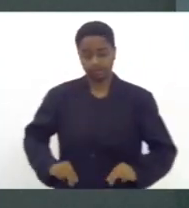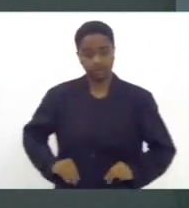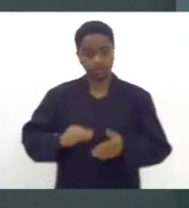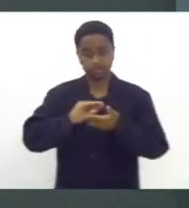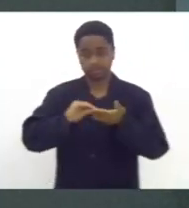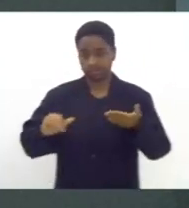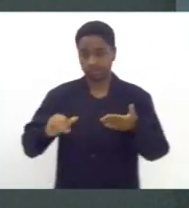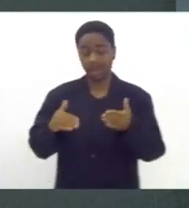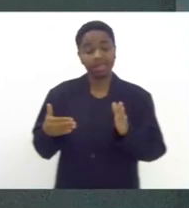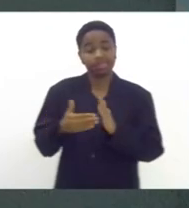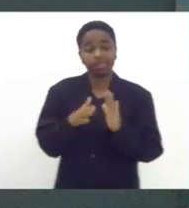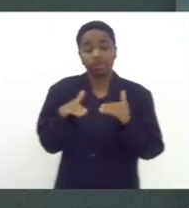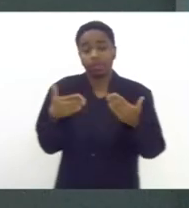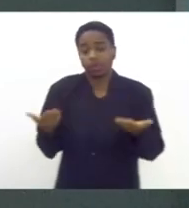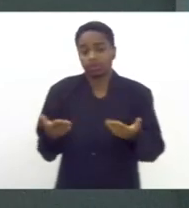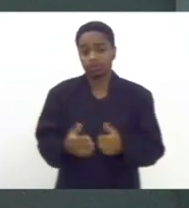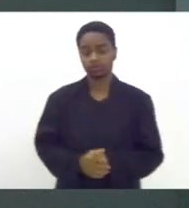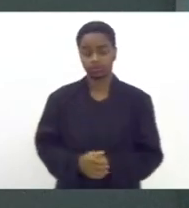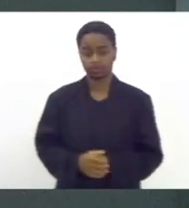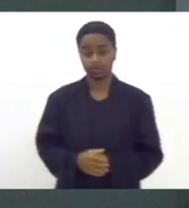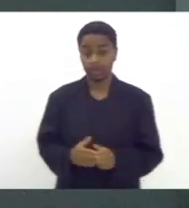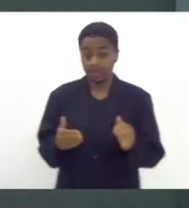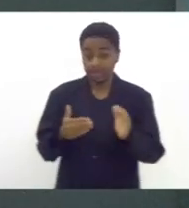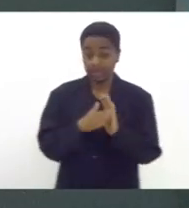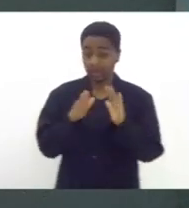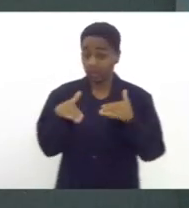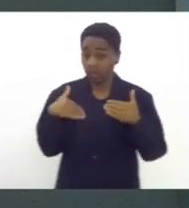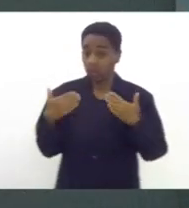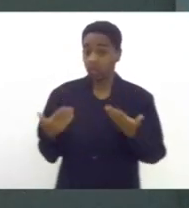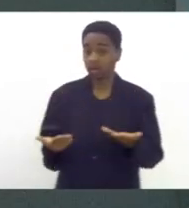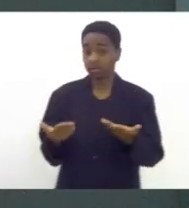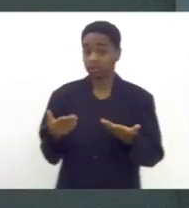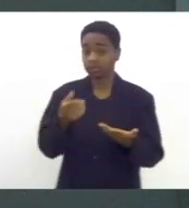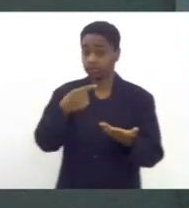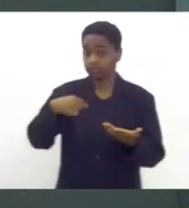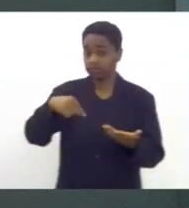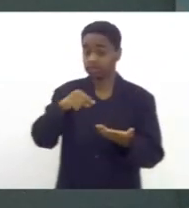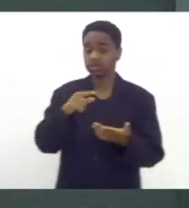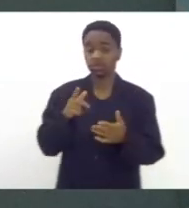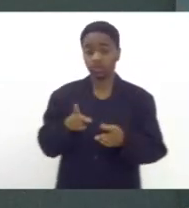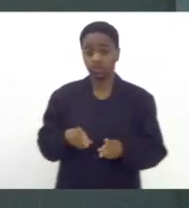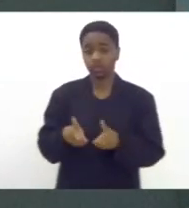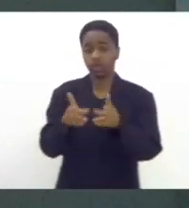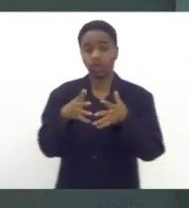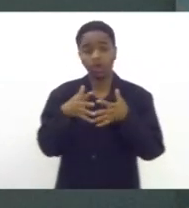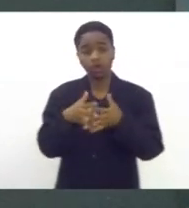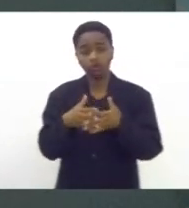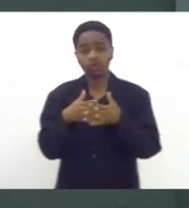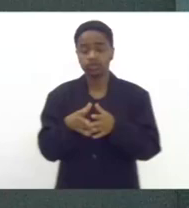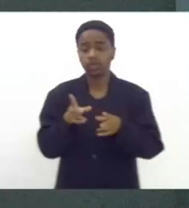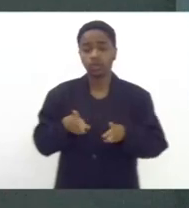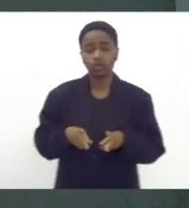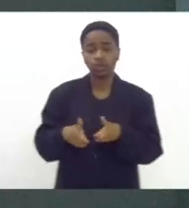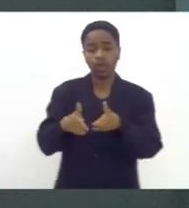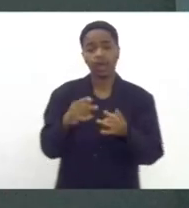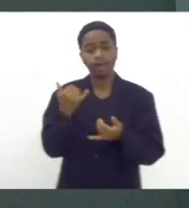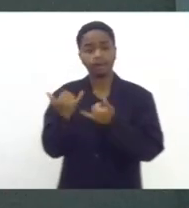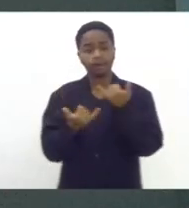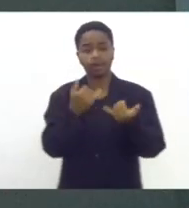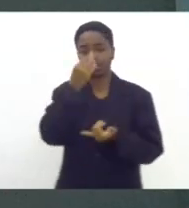até quando até quando eles fal eles farão essa confusão eles farão essa brincadeira